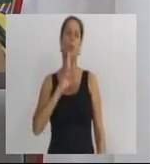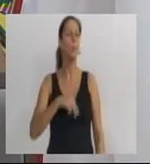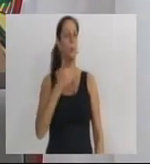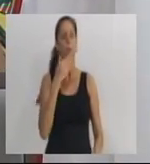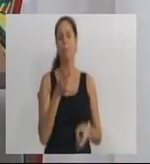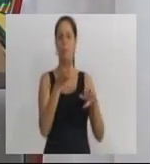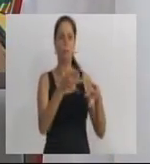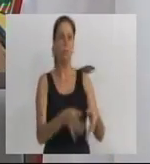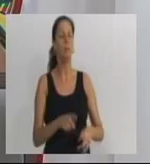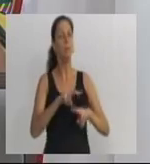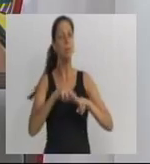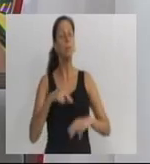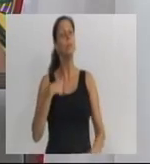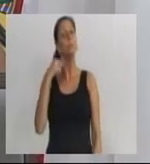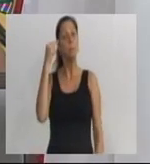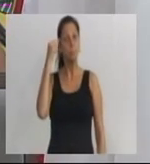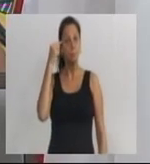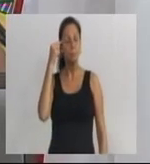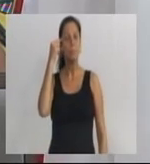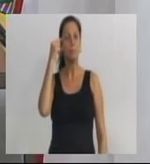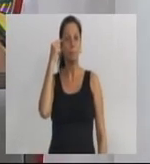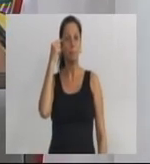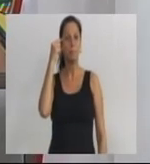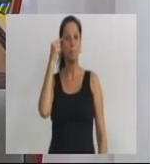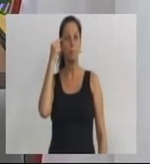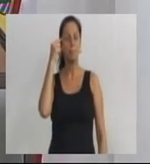Então eu penso que